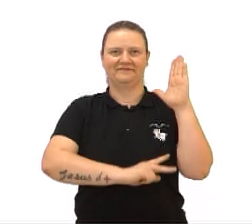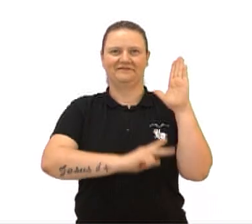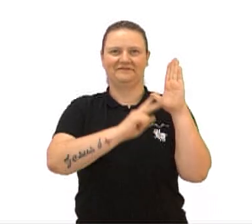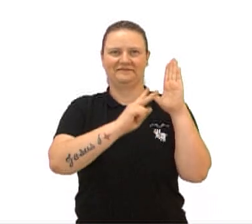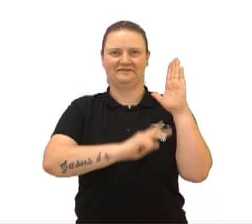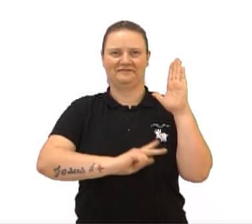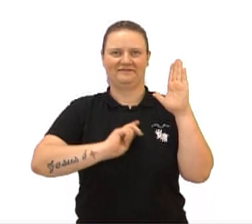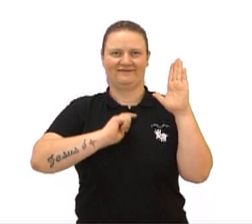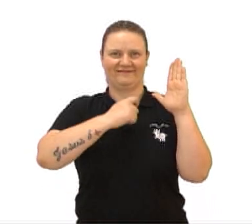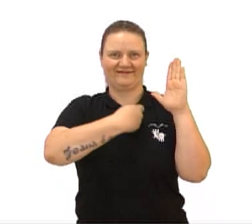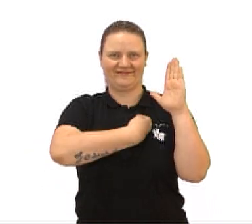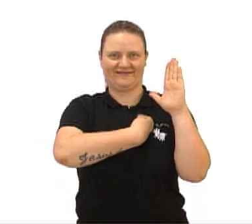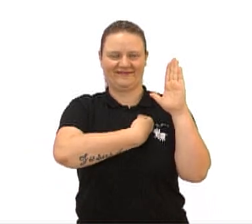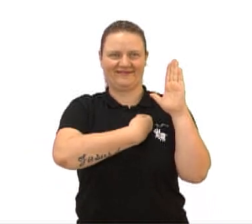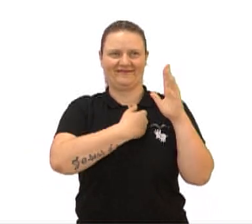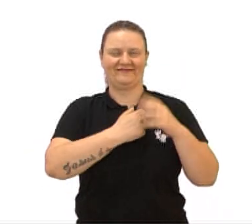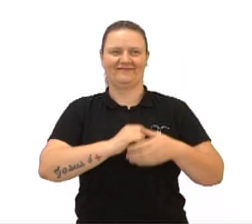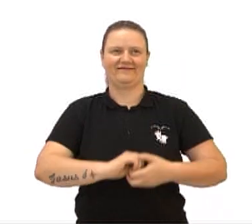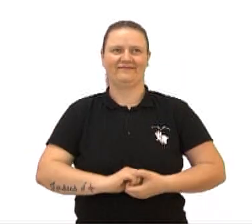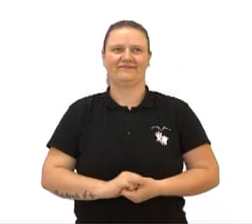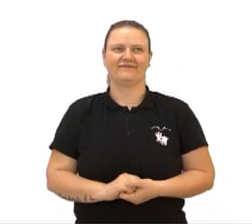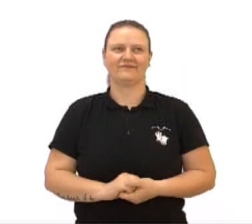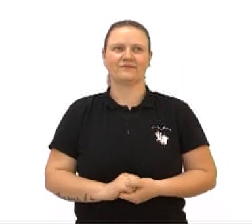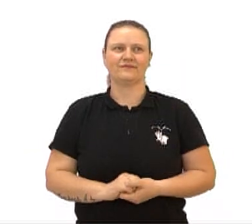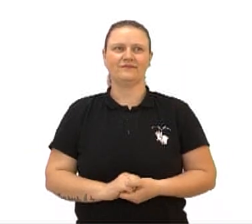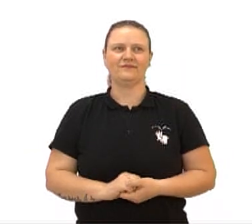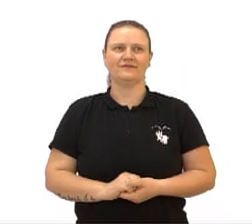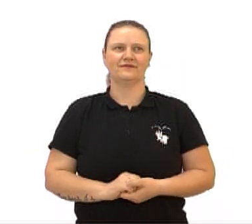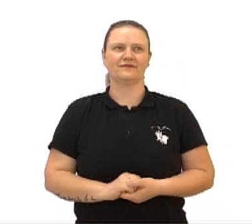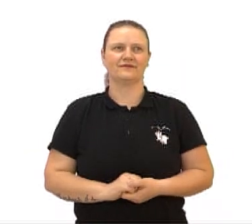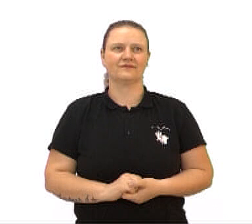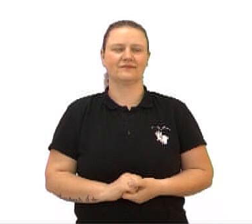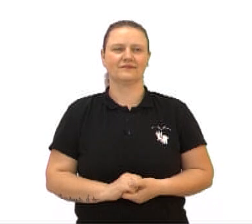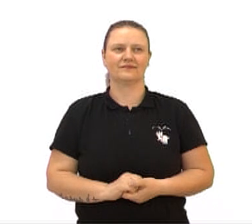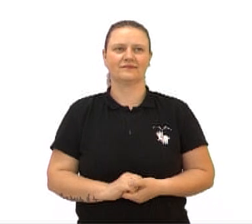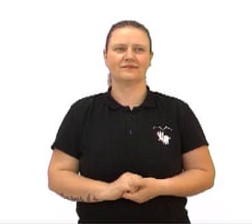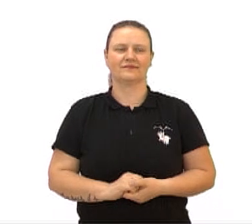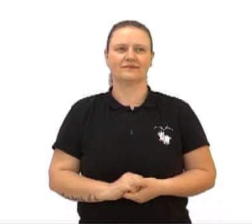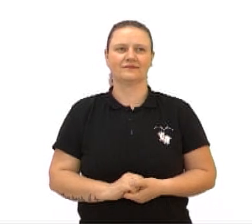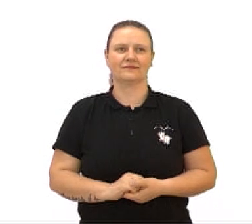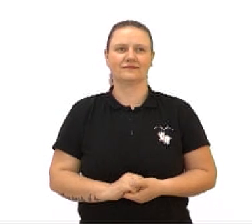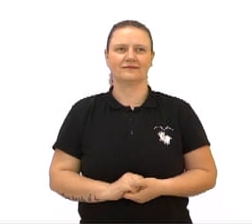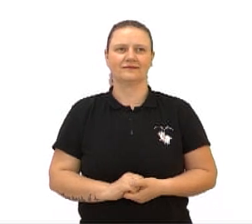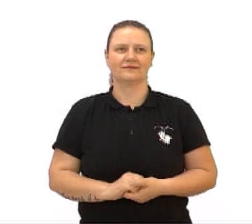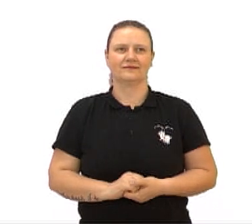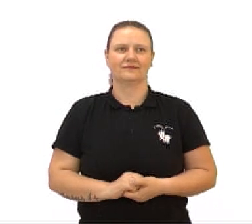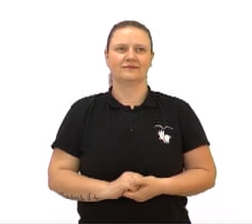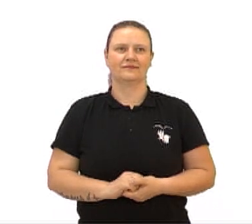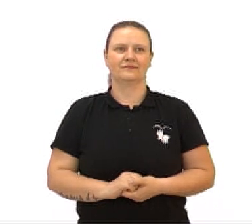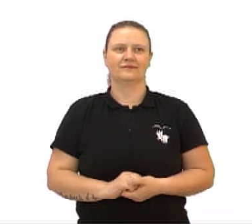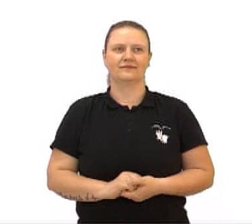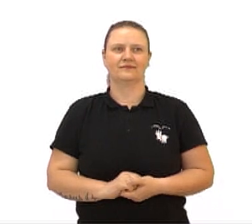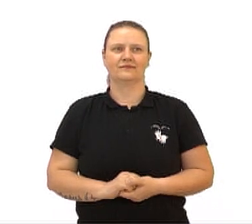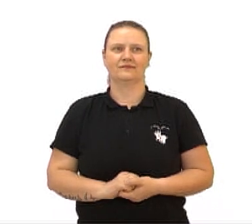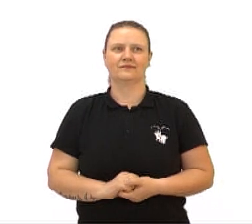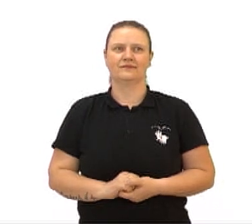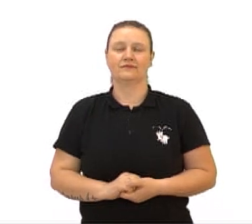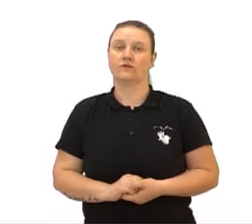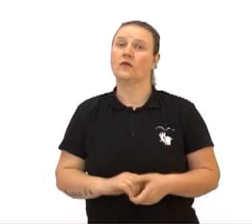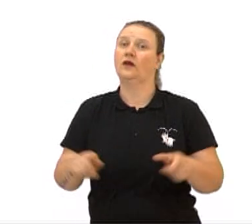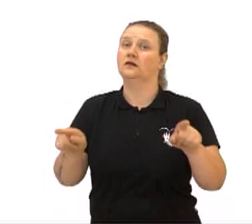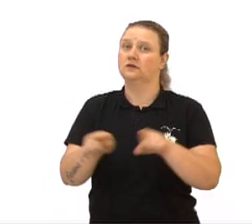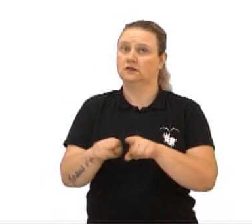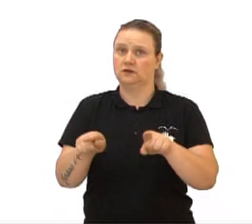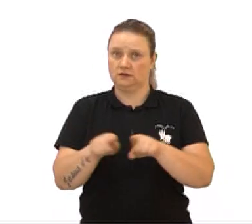pero muy difundida en el sistema escolar, en estas localidades y en el Brasil. Então, ele é